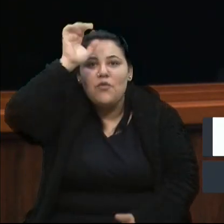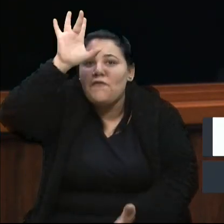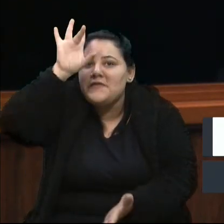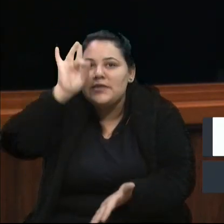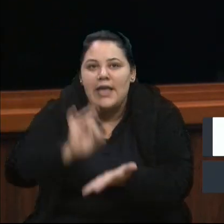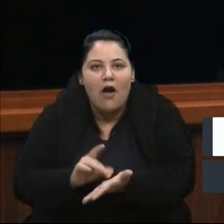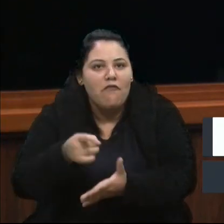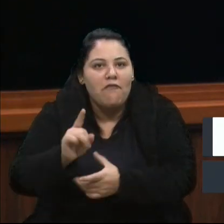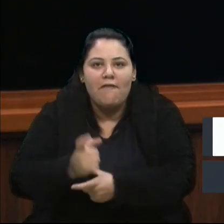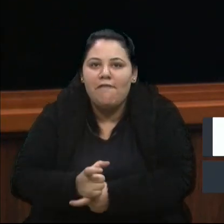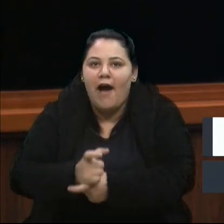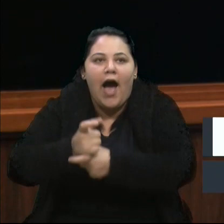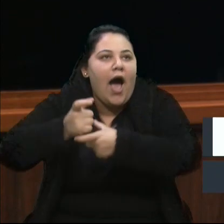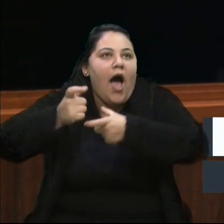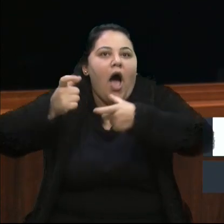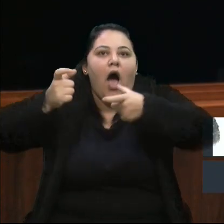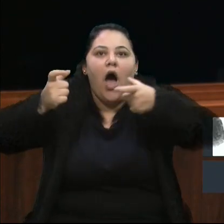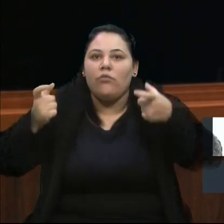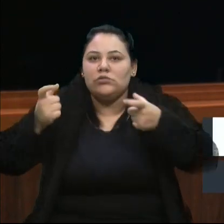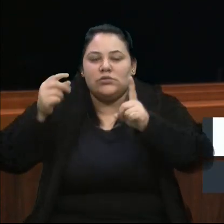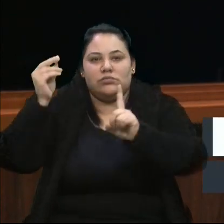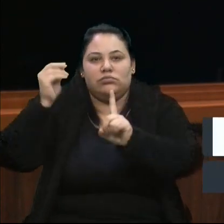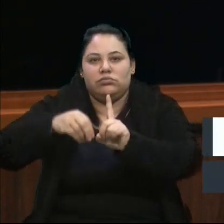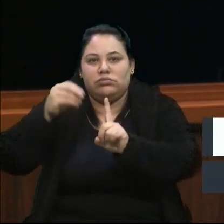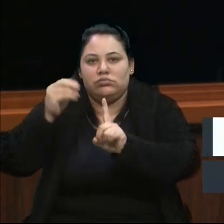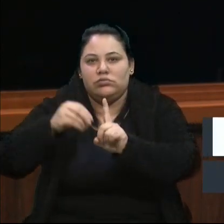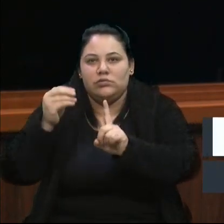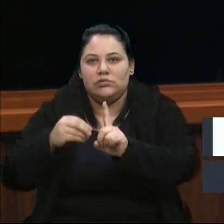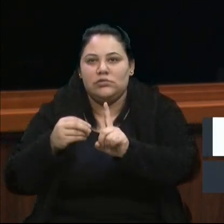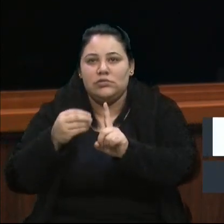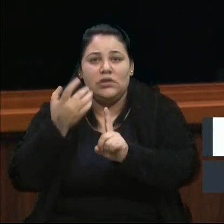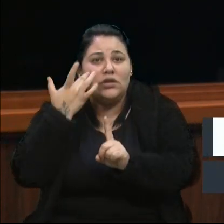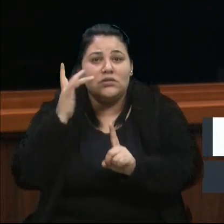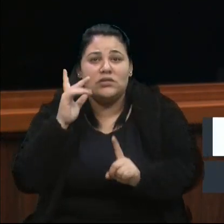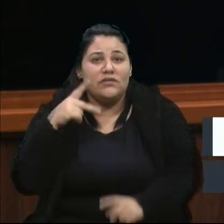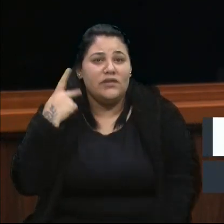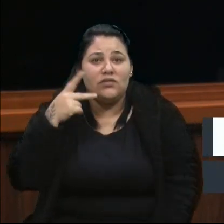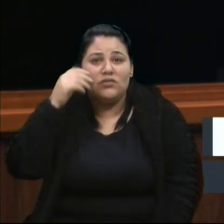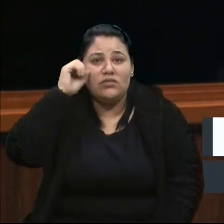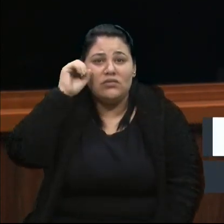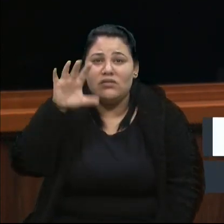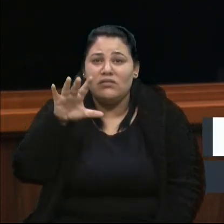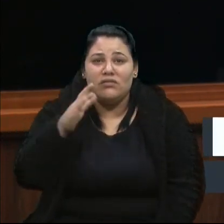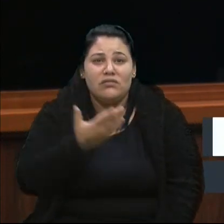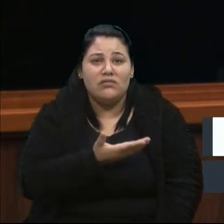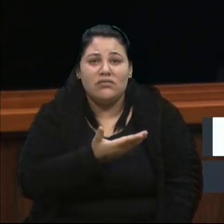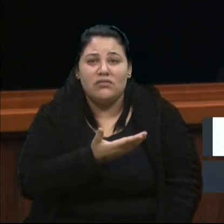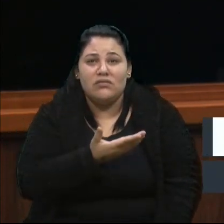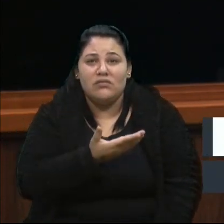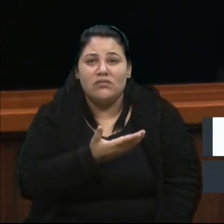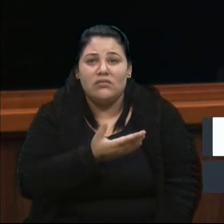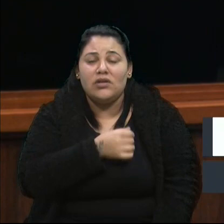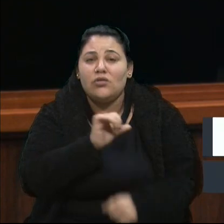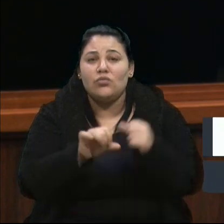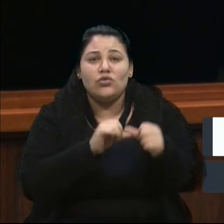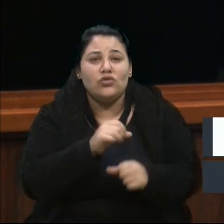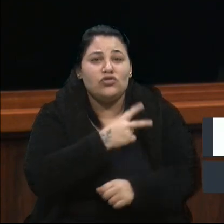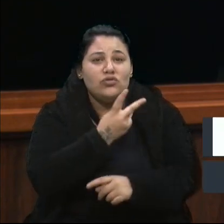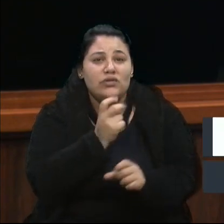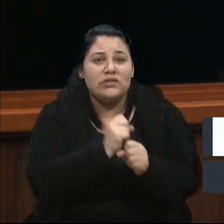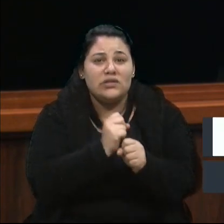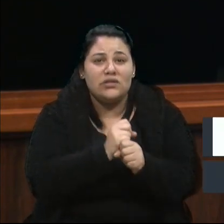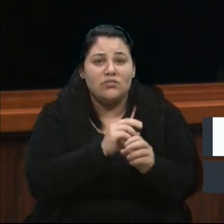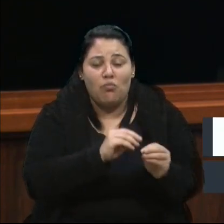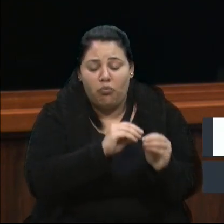crianças em vulnerabilidade. Eu não sei, vereador Fiuza, o que mudou de 2 anos para cá. O